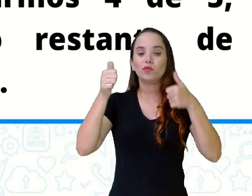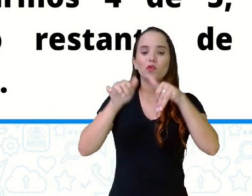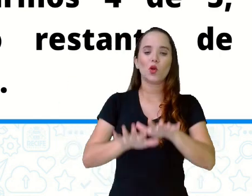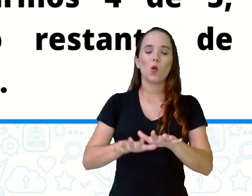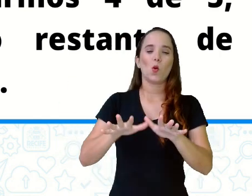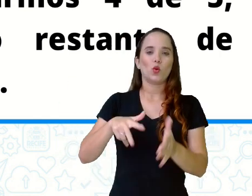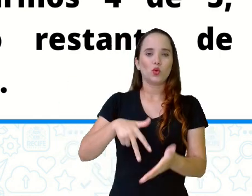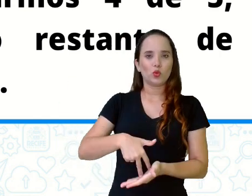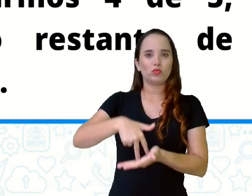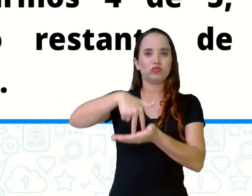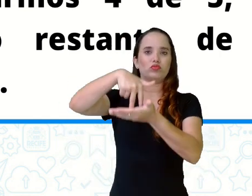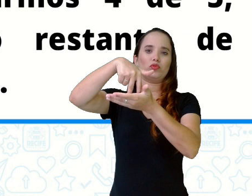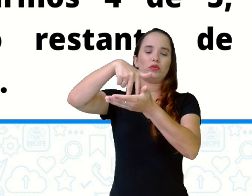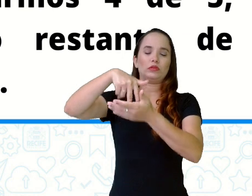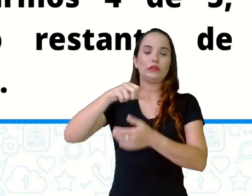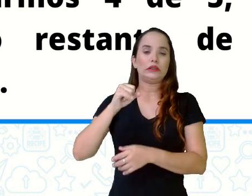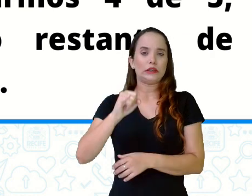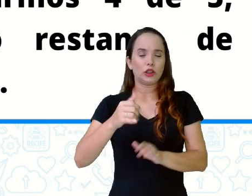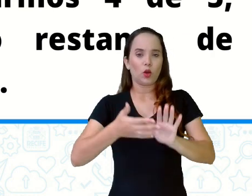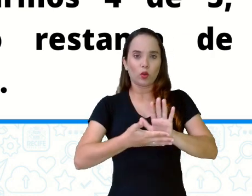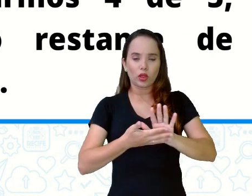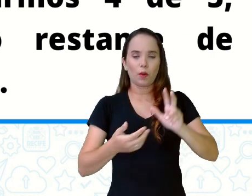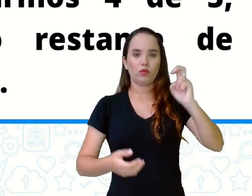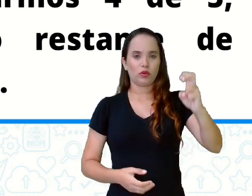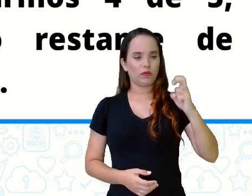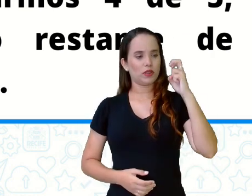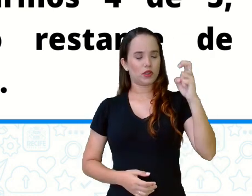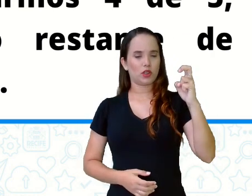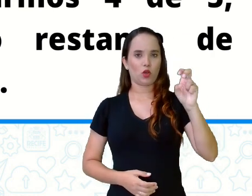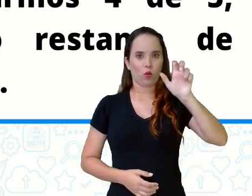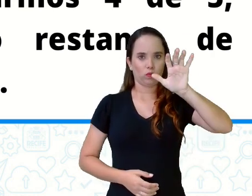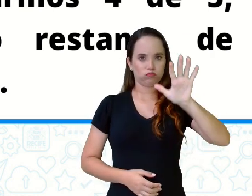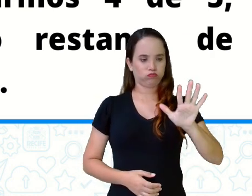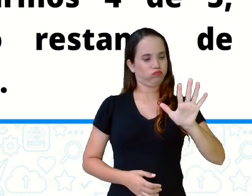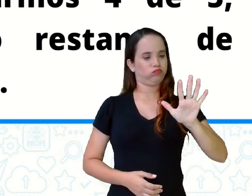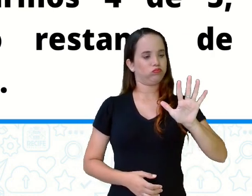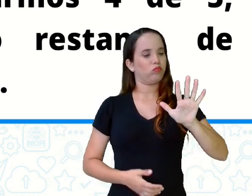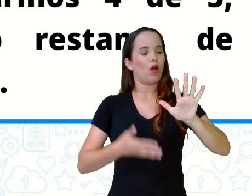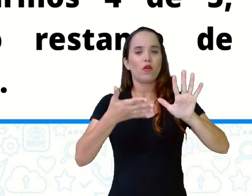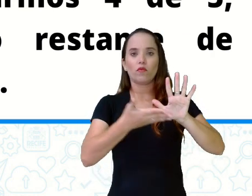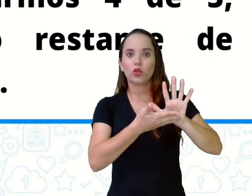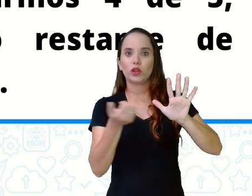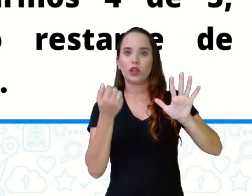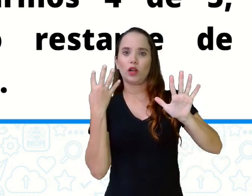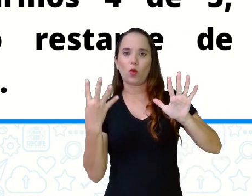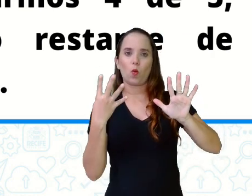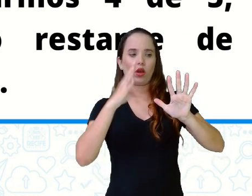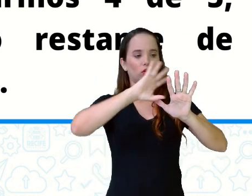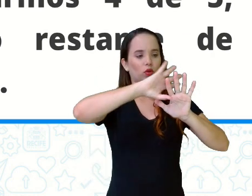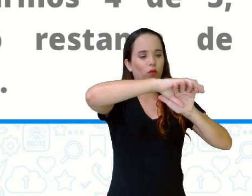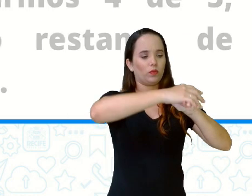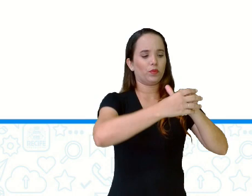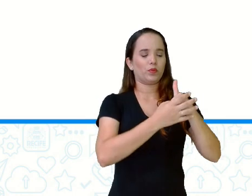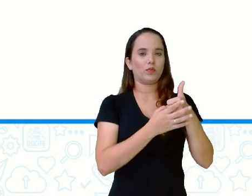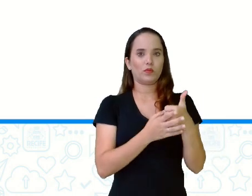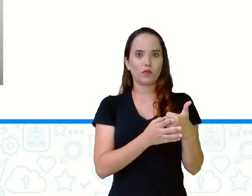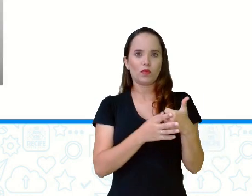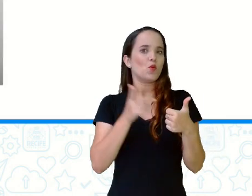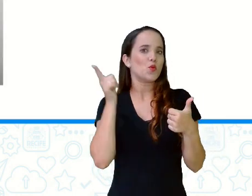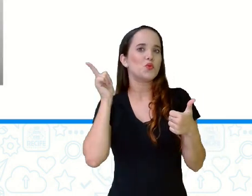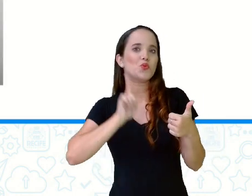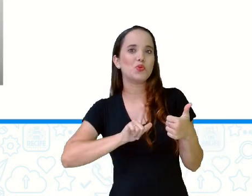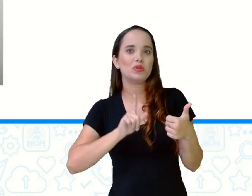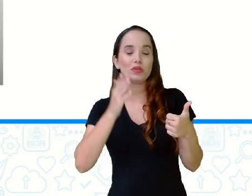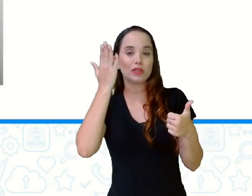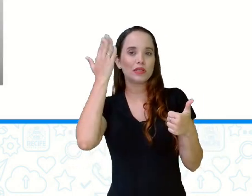Se retirarmos 4 de 5, encontraremos o resultado restante de pessoas no elevador. Como eu disse,